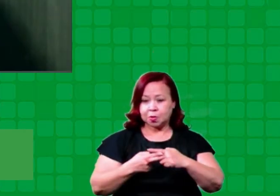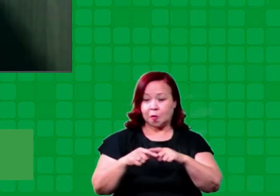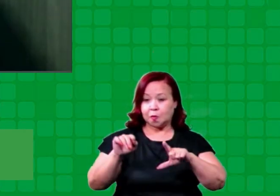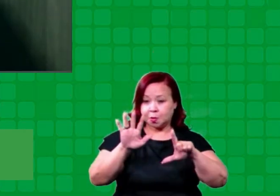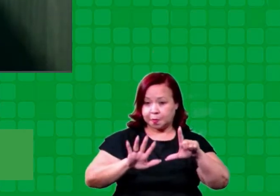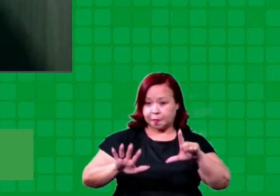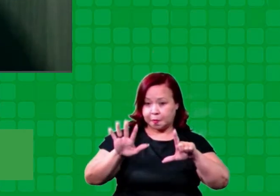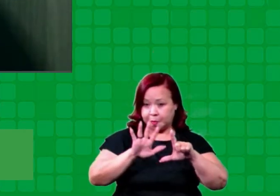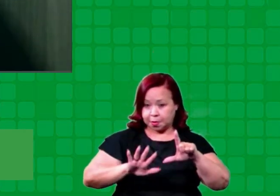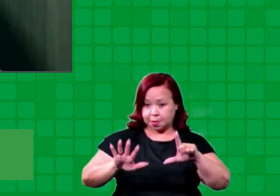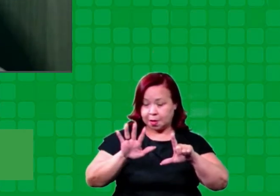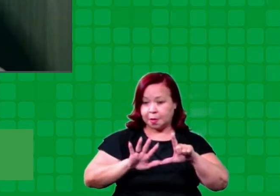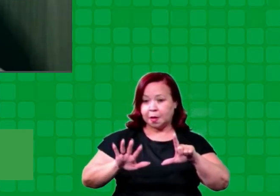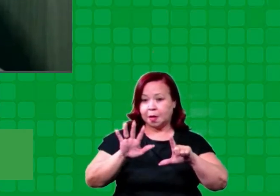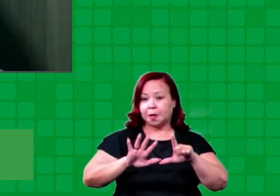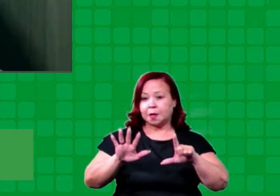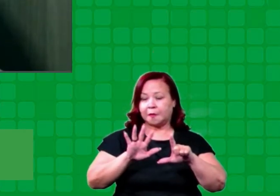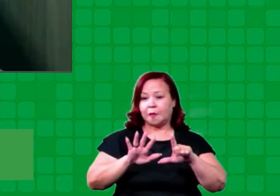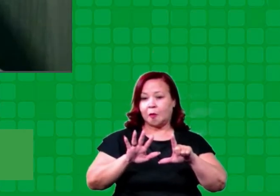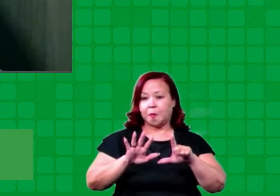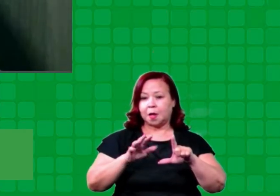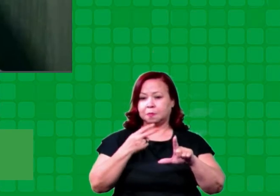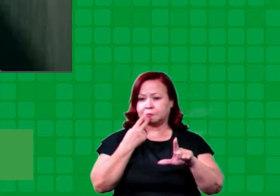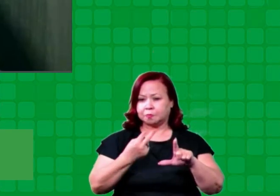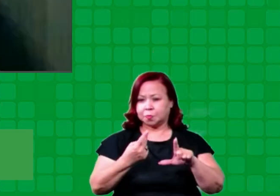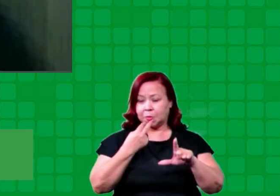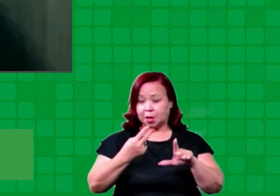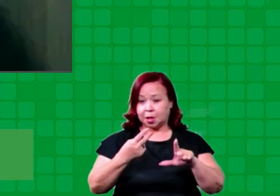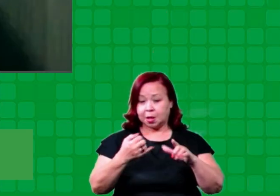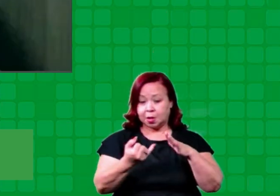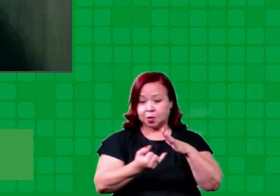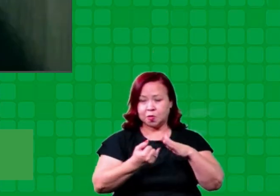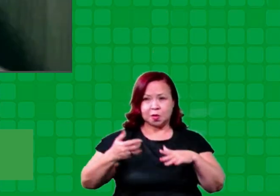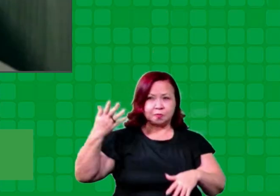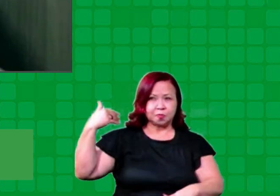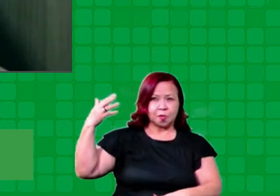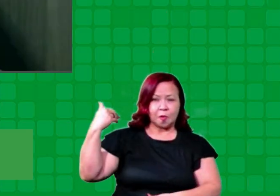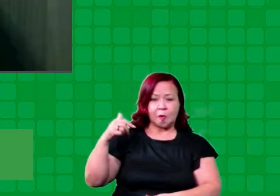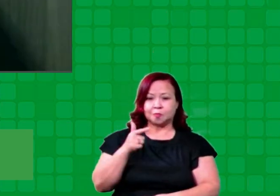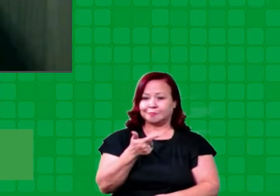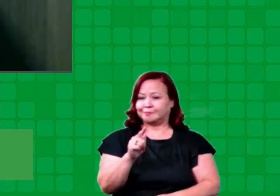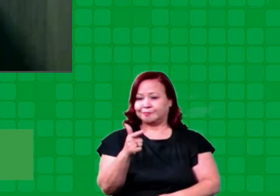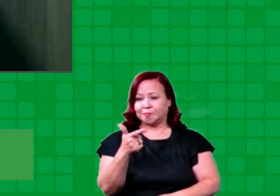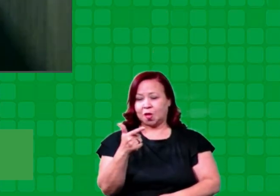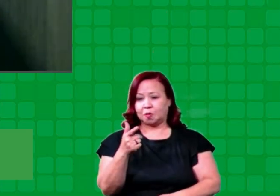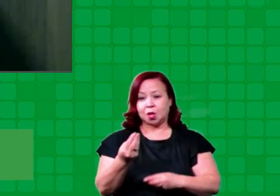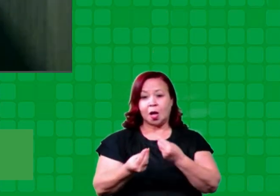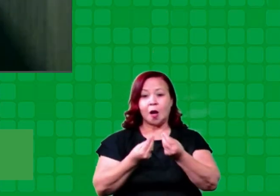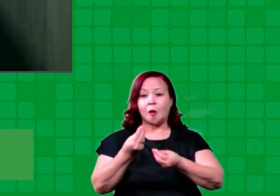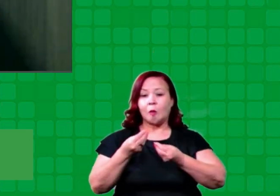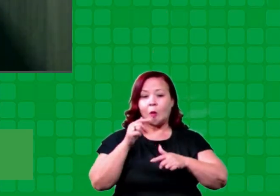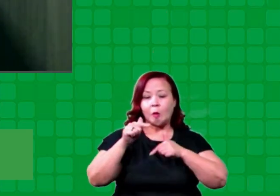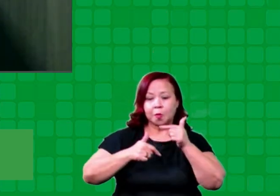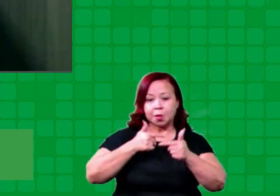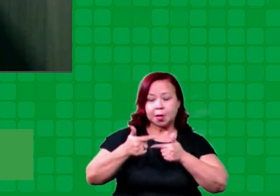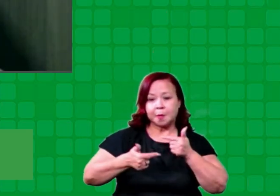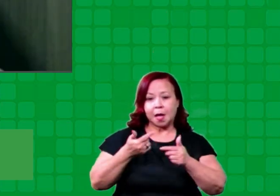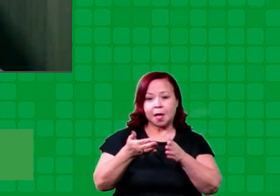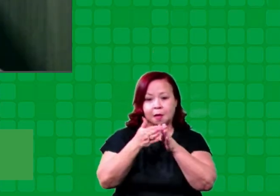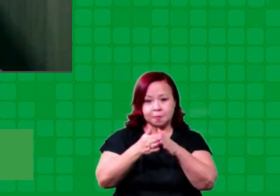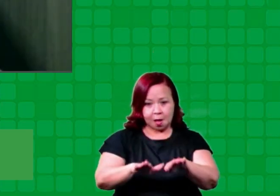plataforma, que é a plataforma DSpace, e a instituição, naquela época, não tinha condições de estar trabalhando nesse